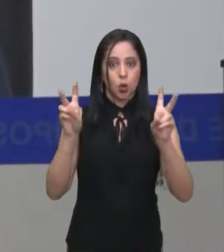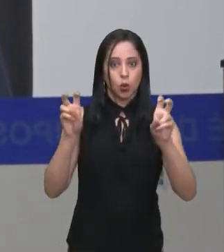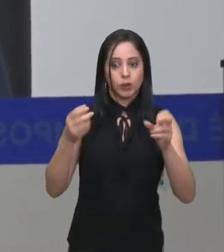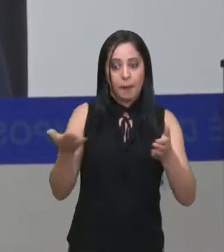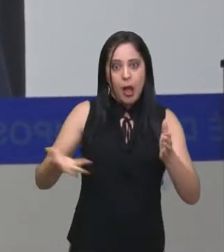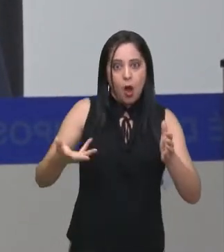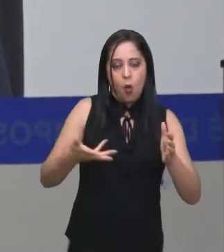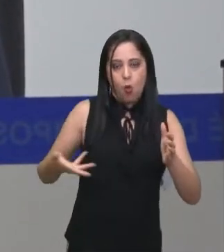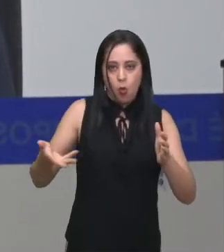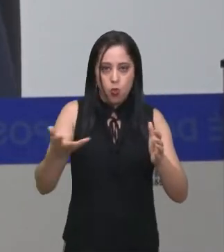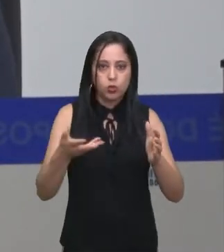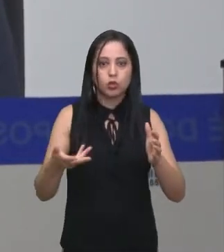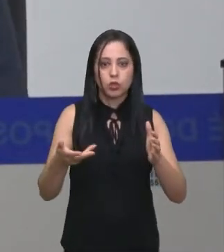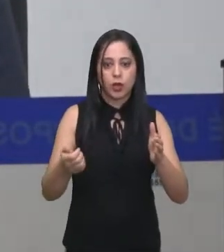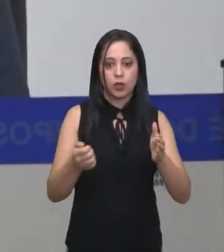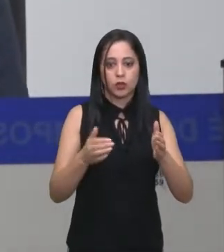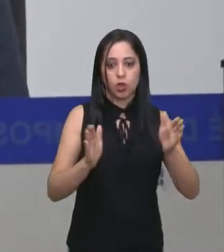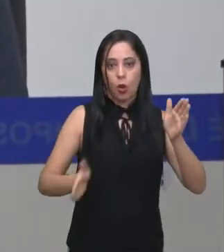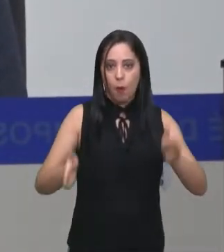para emendas: